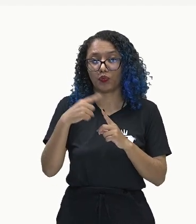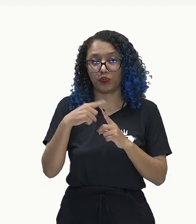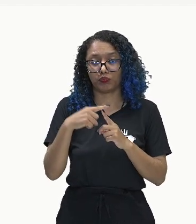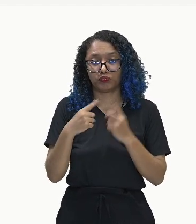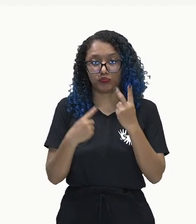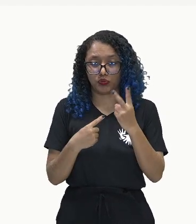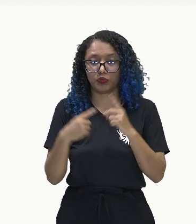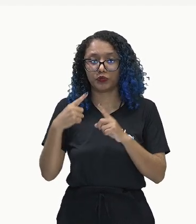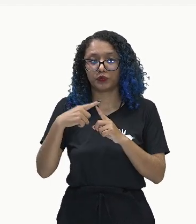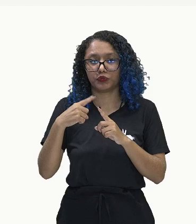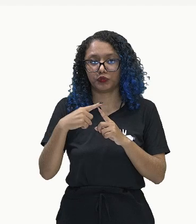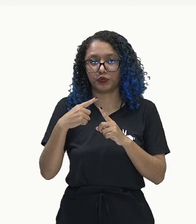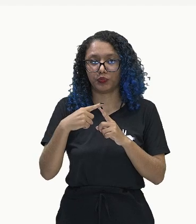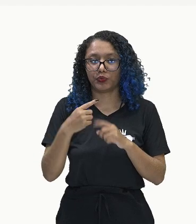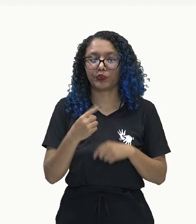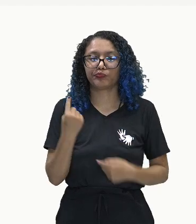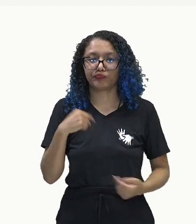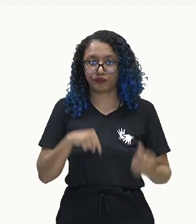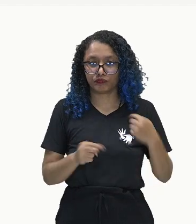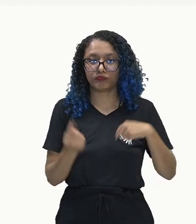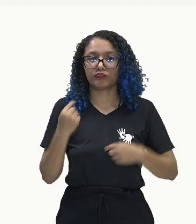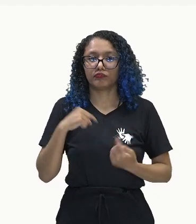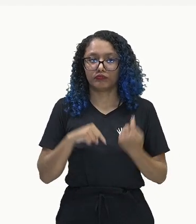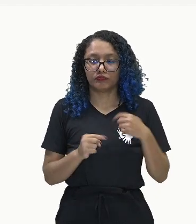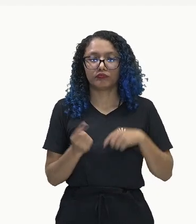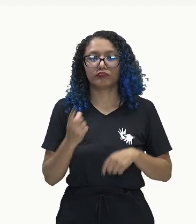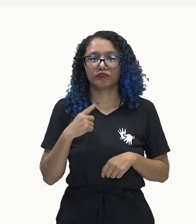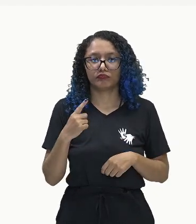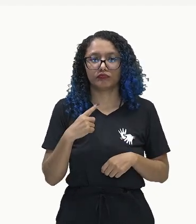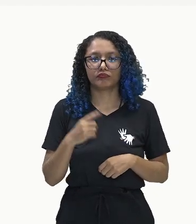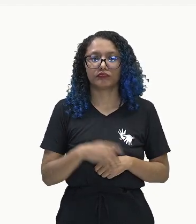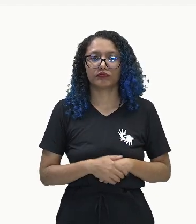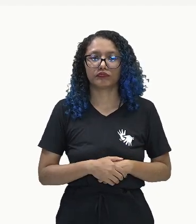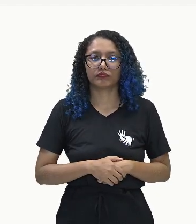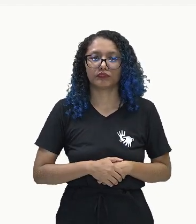circulação, tá? Que vai acontecer tanto